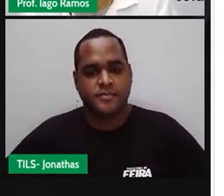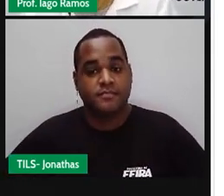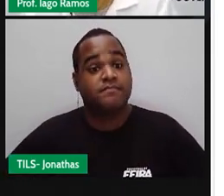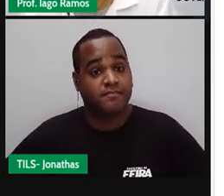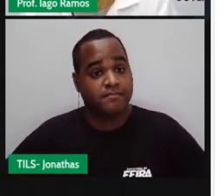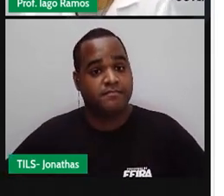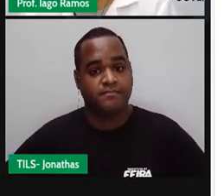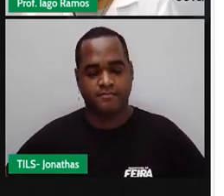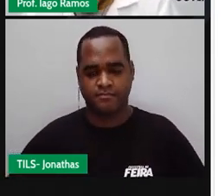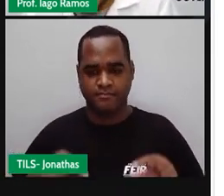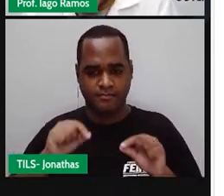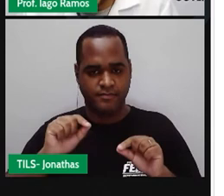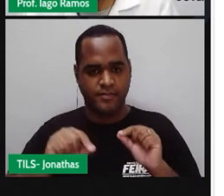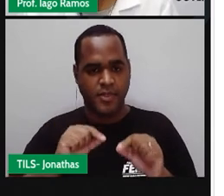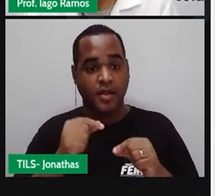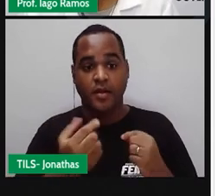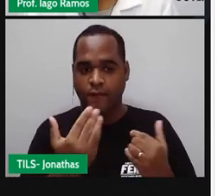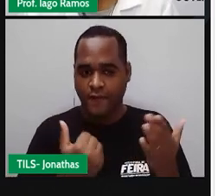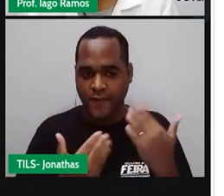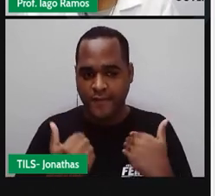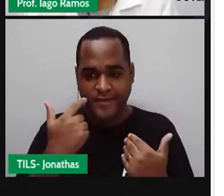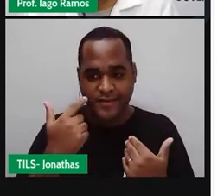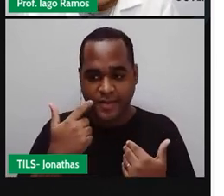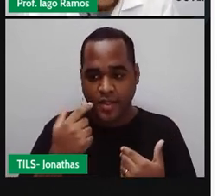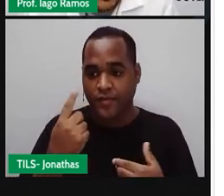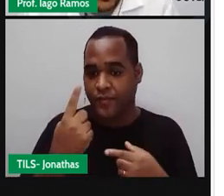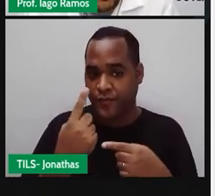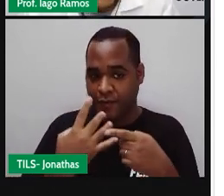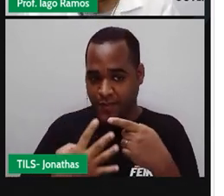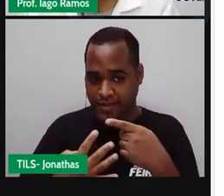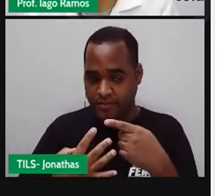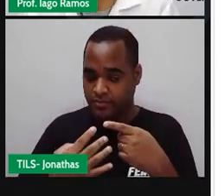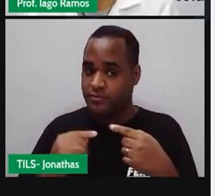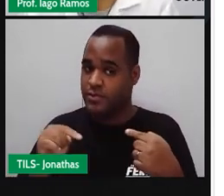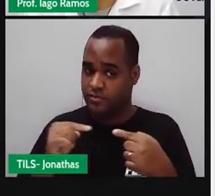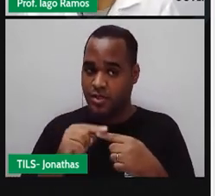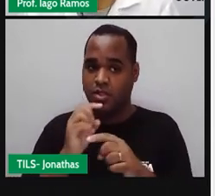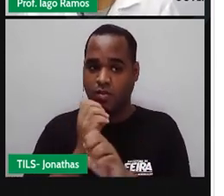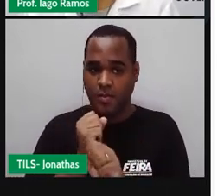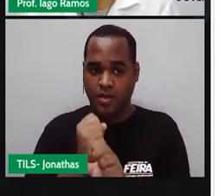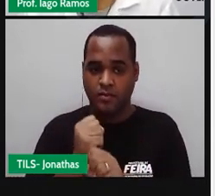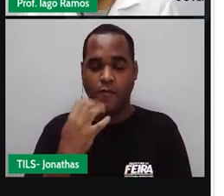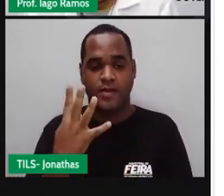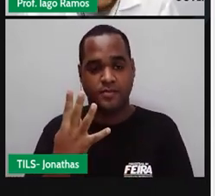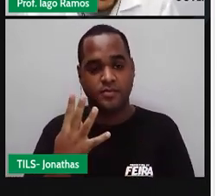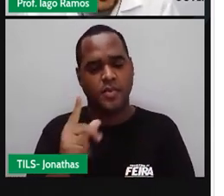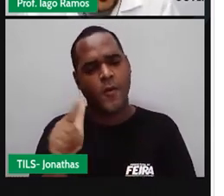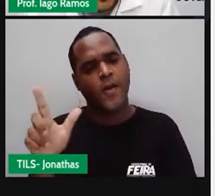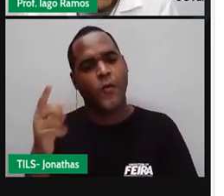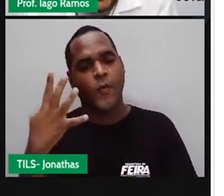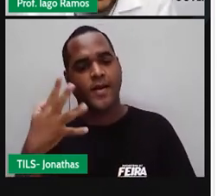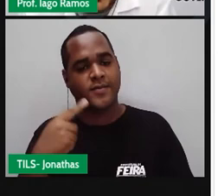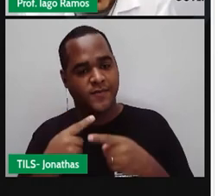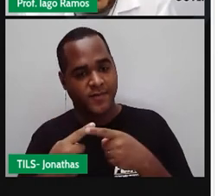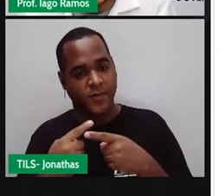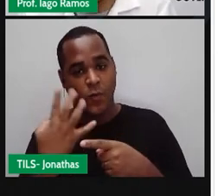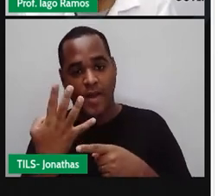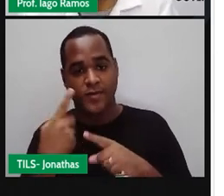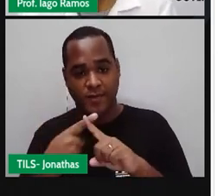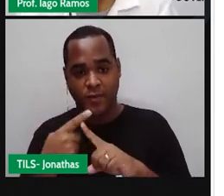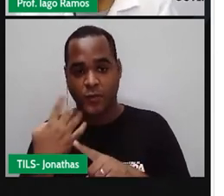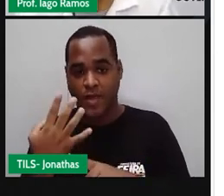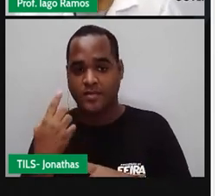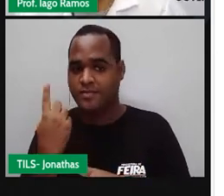o que é que vai acontecer vamos lá lá em cima 1 x 4 da quatro me embaixo 4 x 4 da